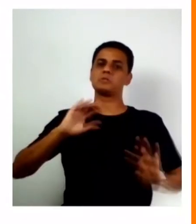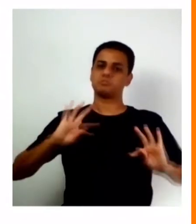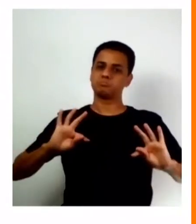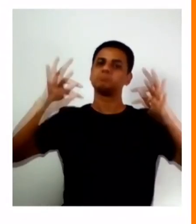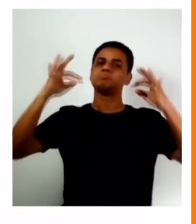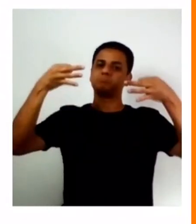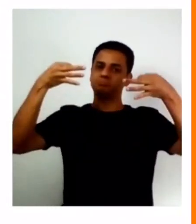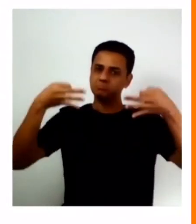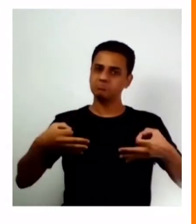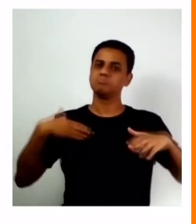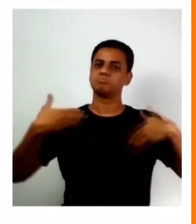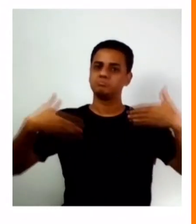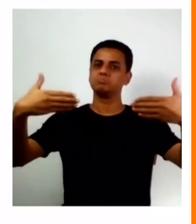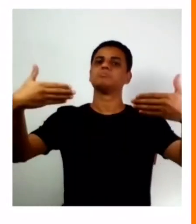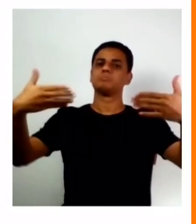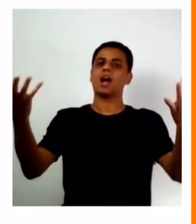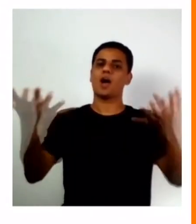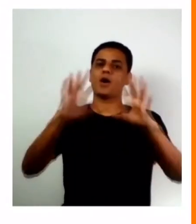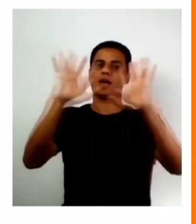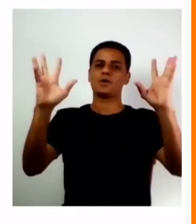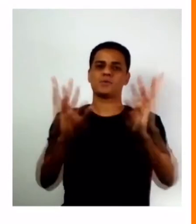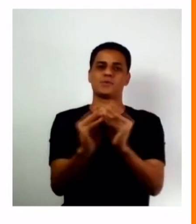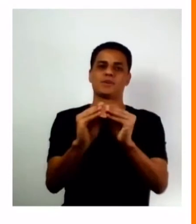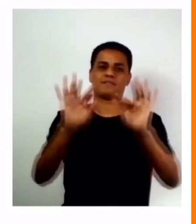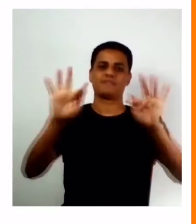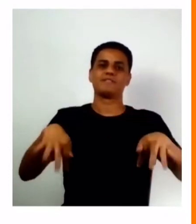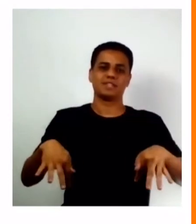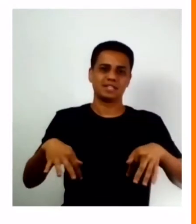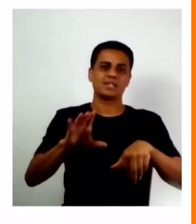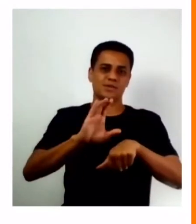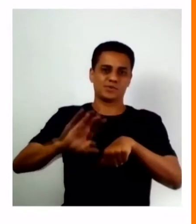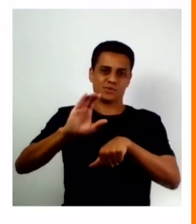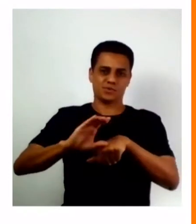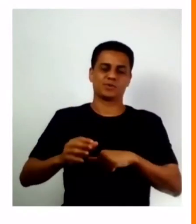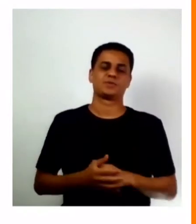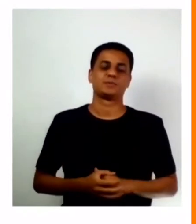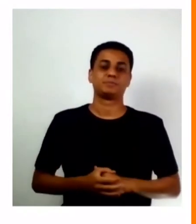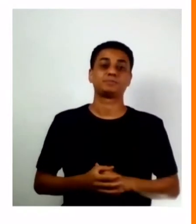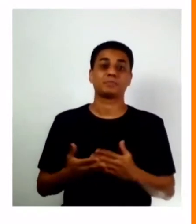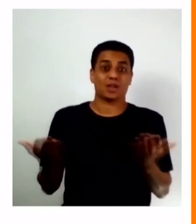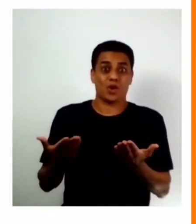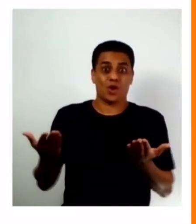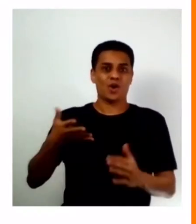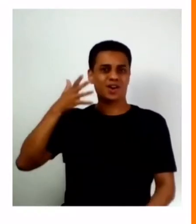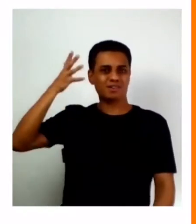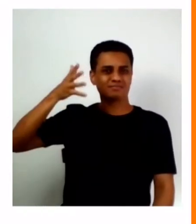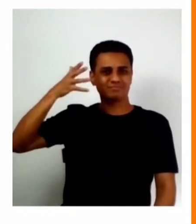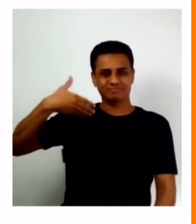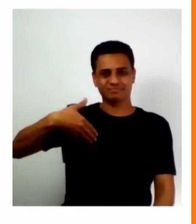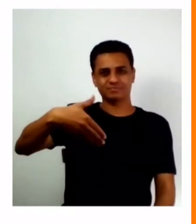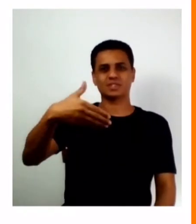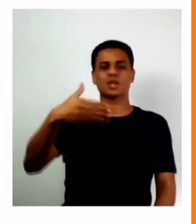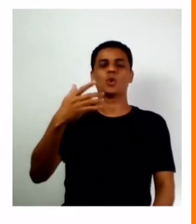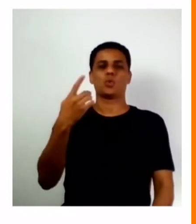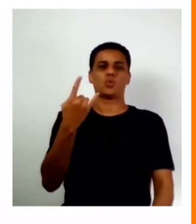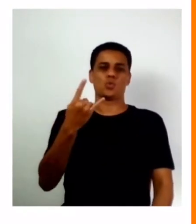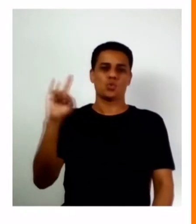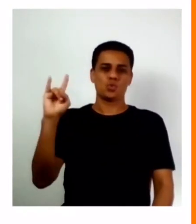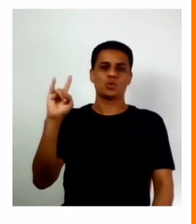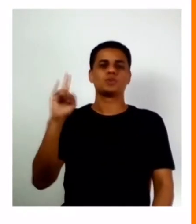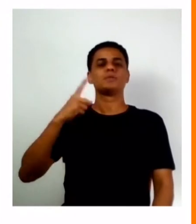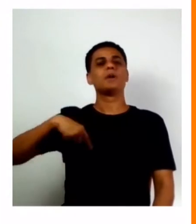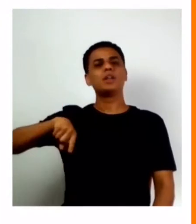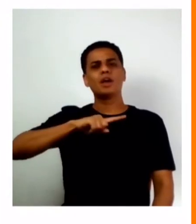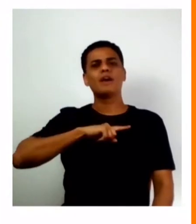Bem, nesta última sessão vamos a intentar concretar algumas coisas mais na linha do